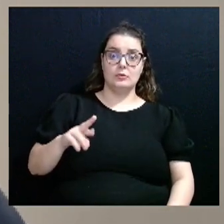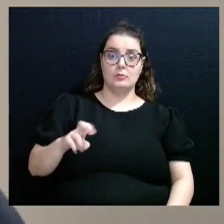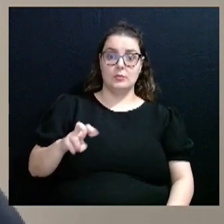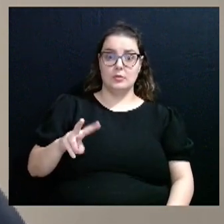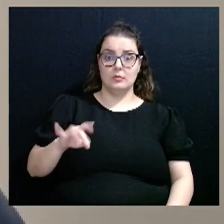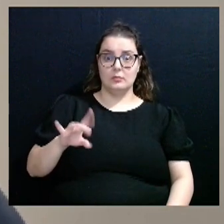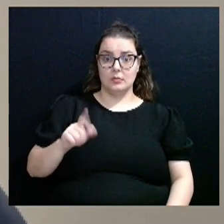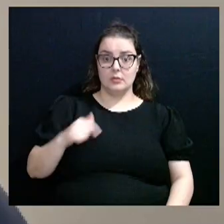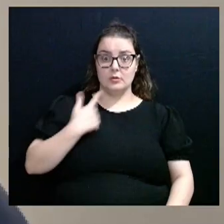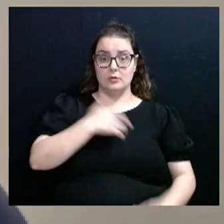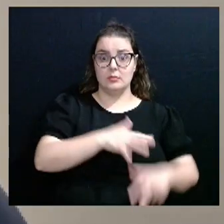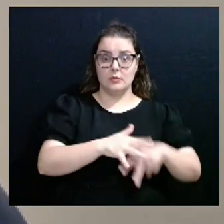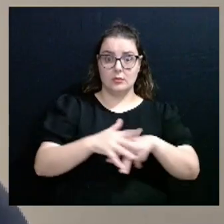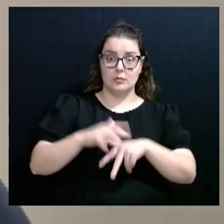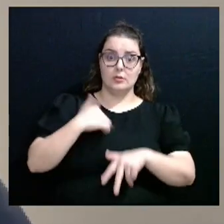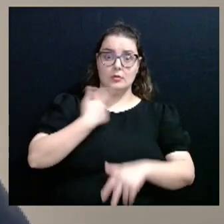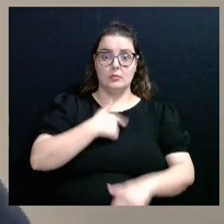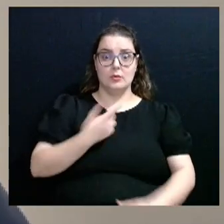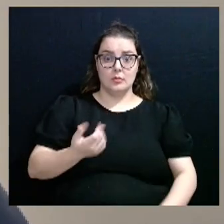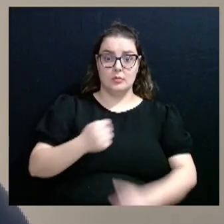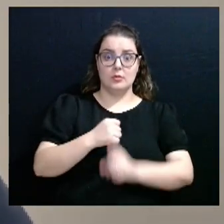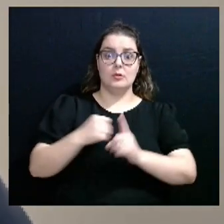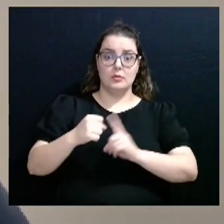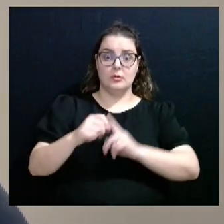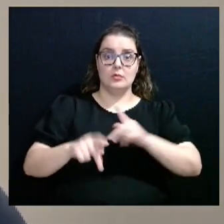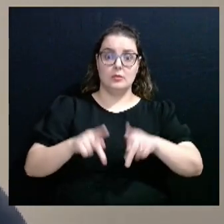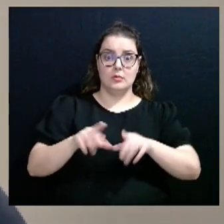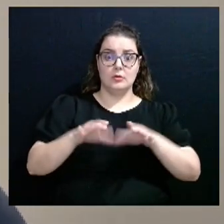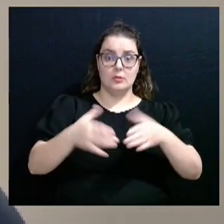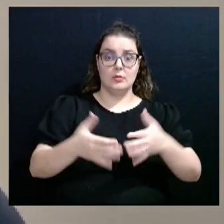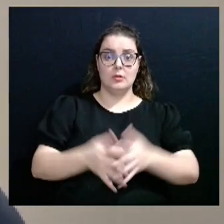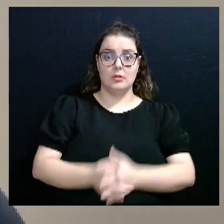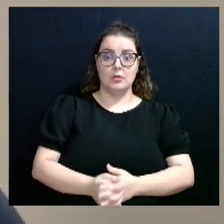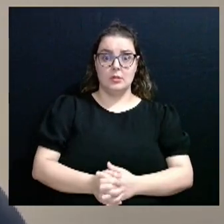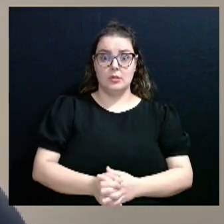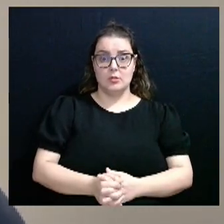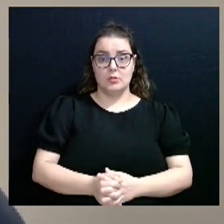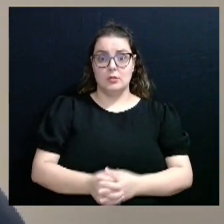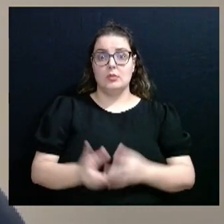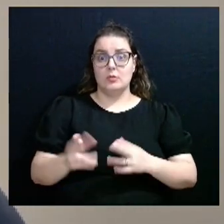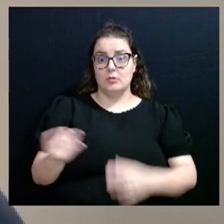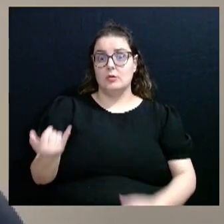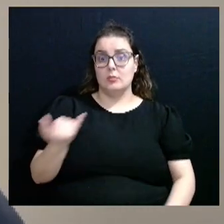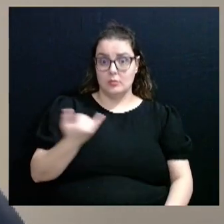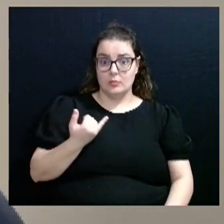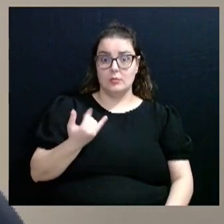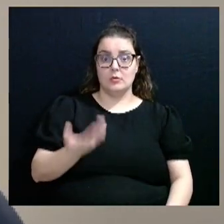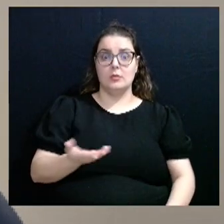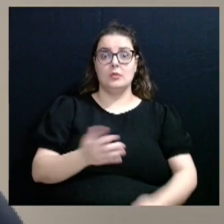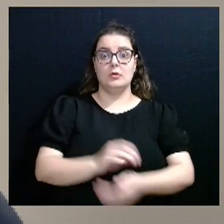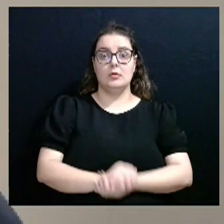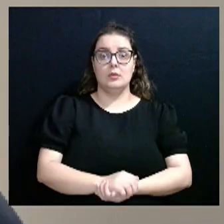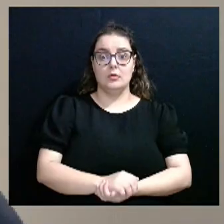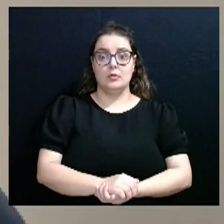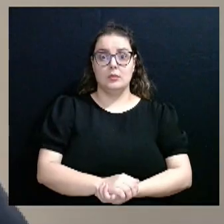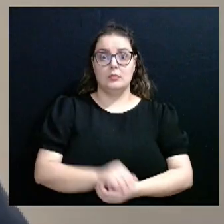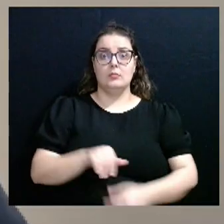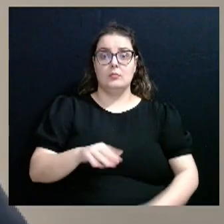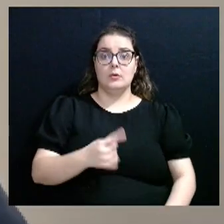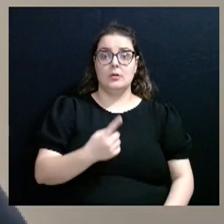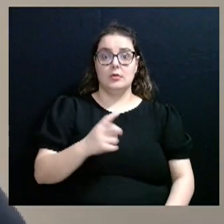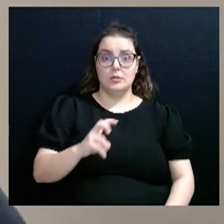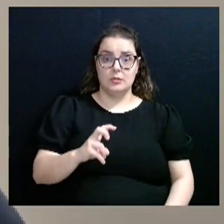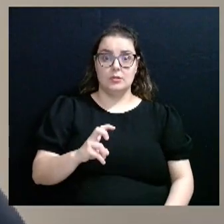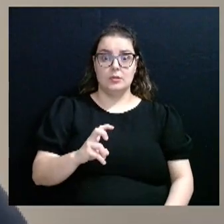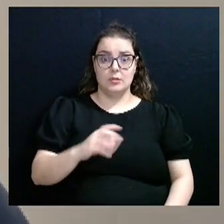para a nossa sociedade, para a nossa comunidade. Como você pontualmente colocou, né, mais de 15 mil homens morreram por câncer de próstata